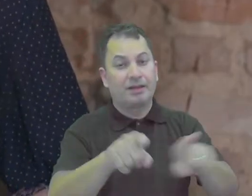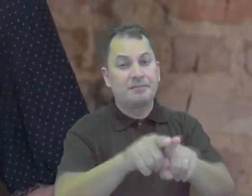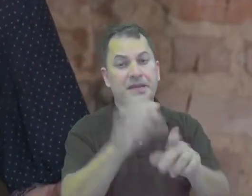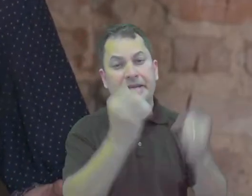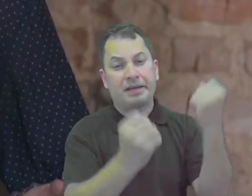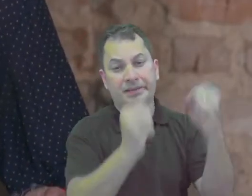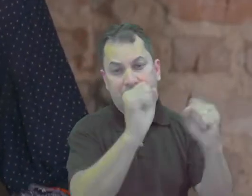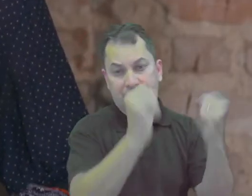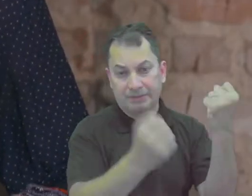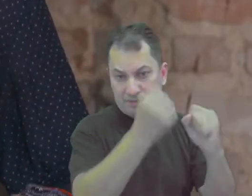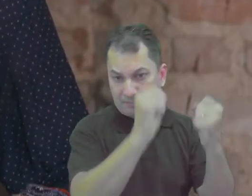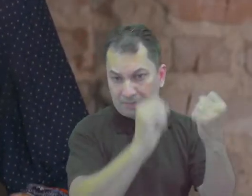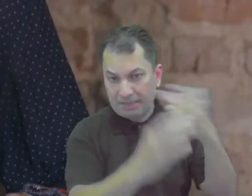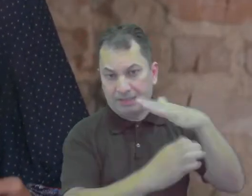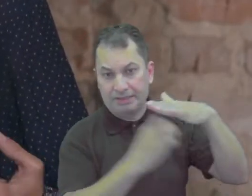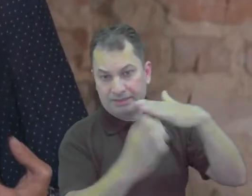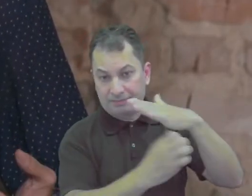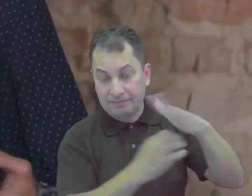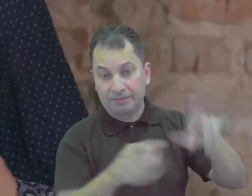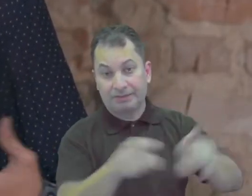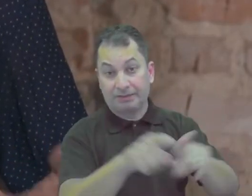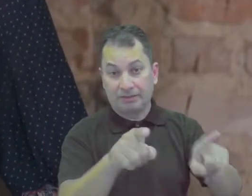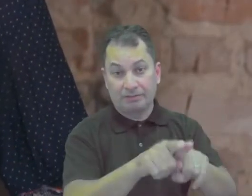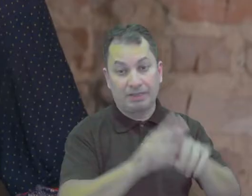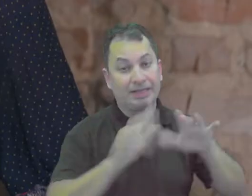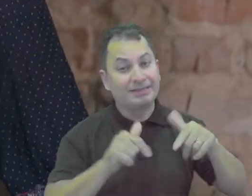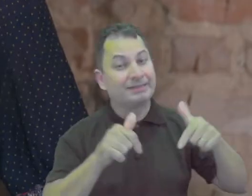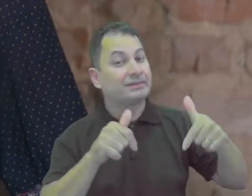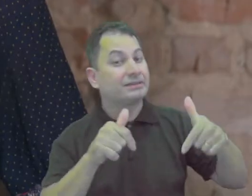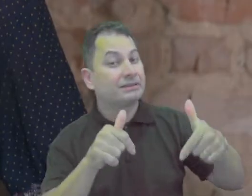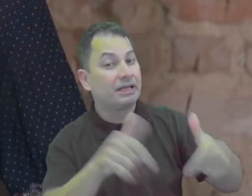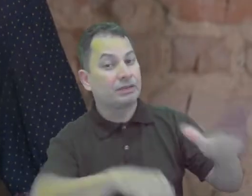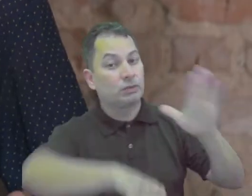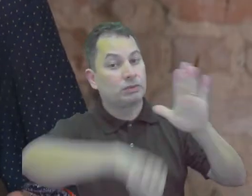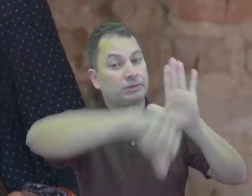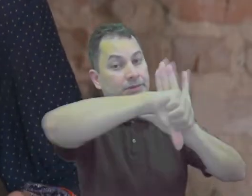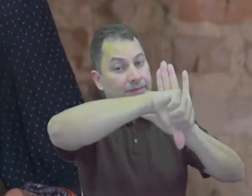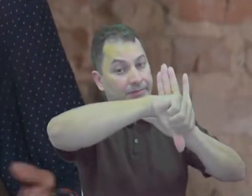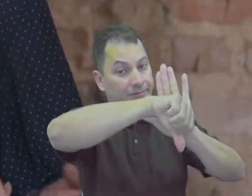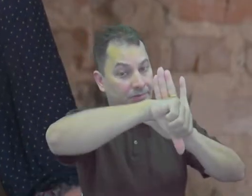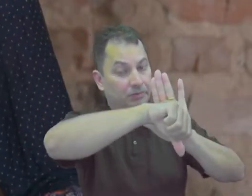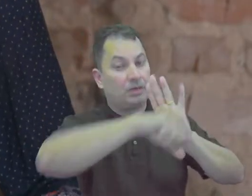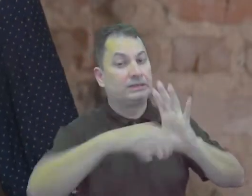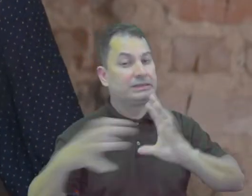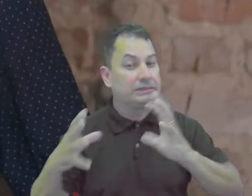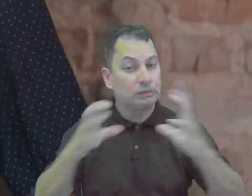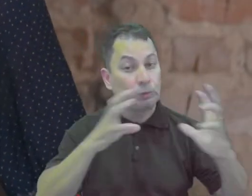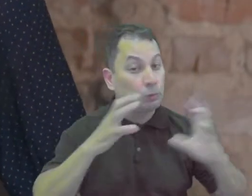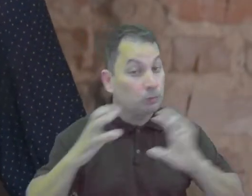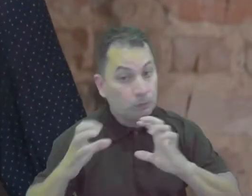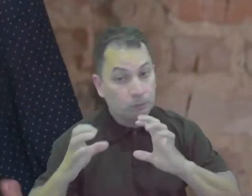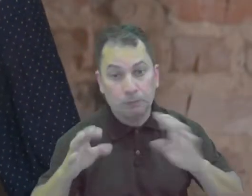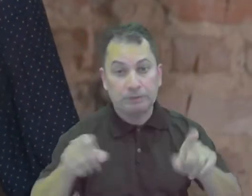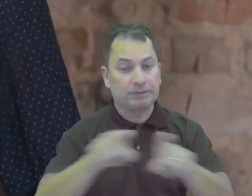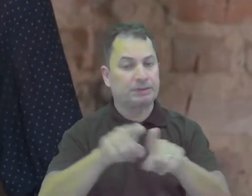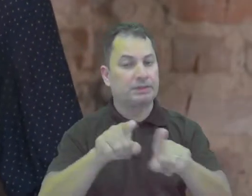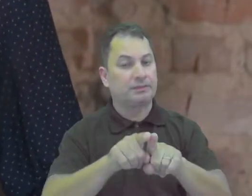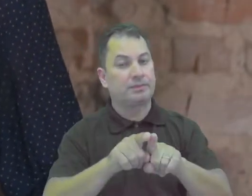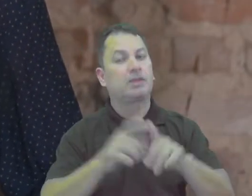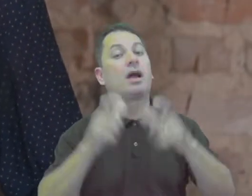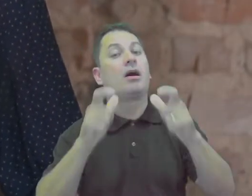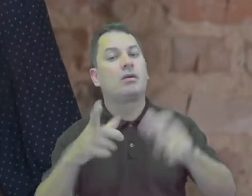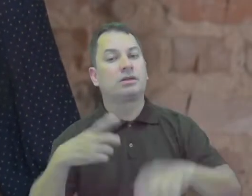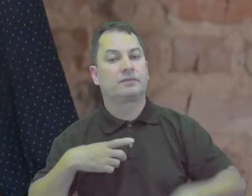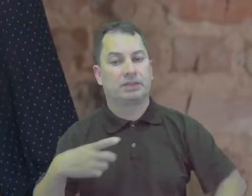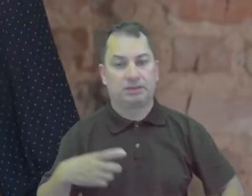empreendimentos, as atividades ilegais, né, os diversos conflitos, né, aonde a gente vai ter concentração